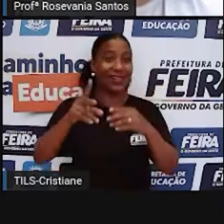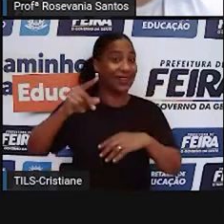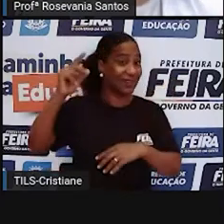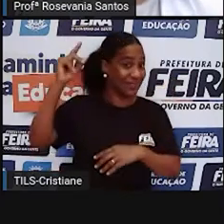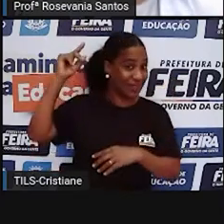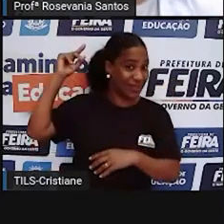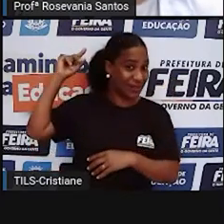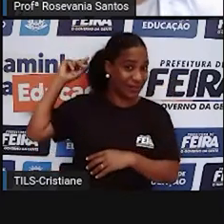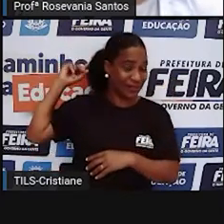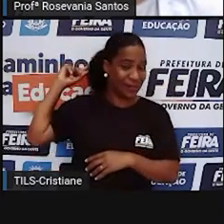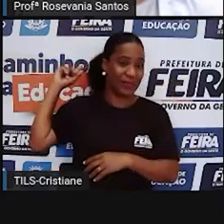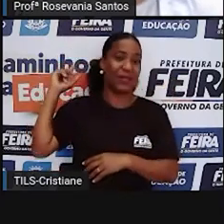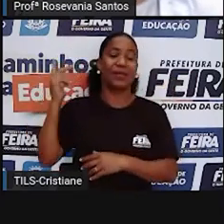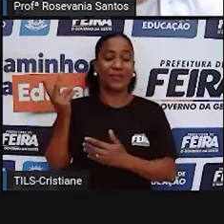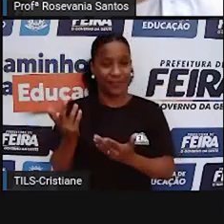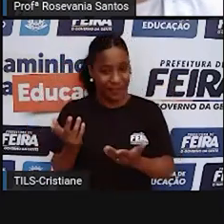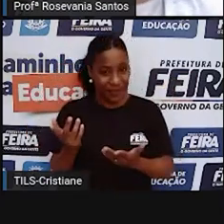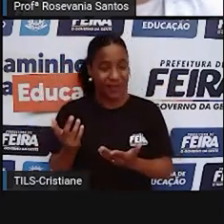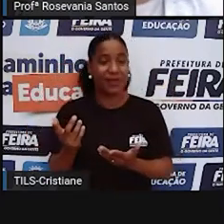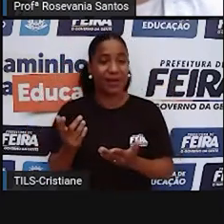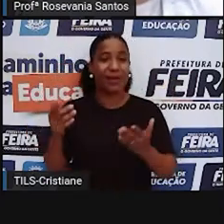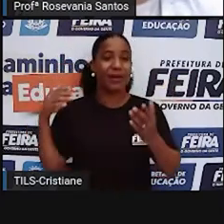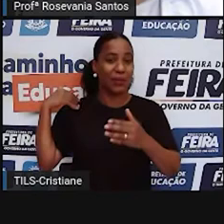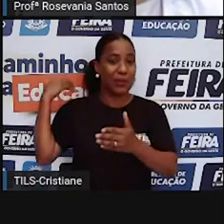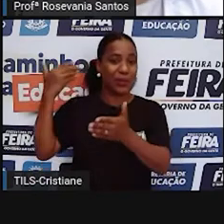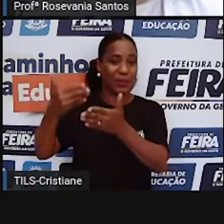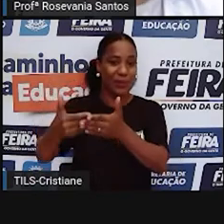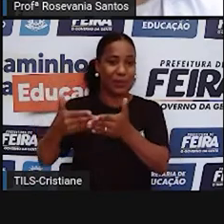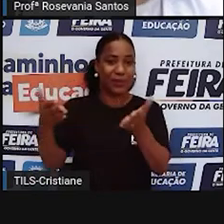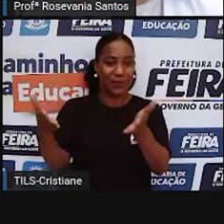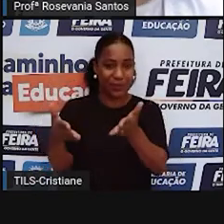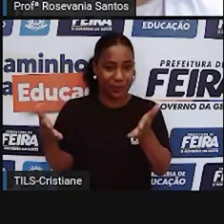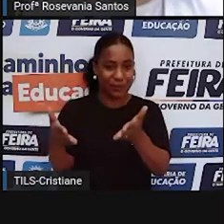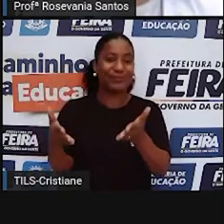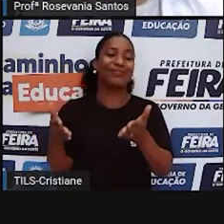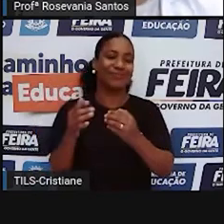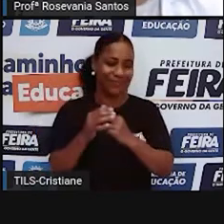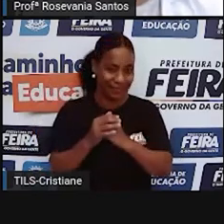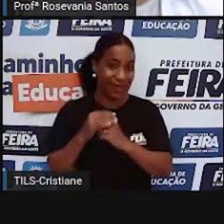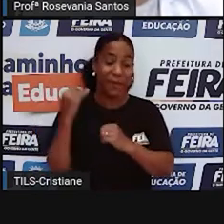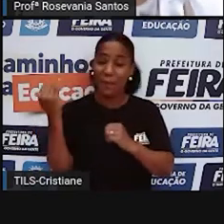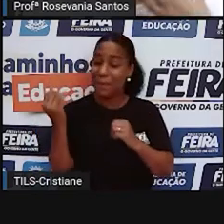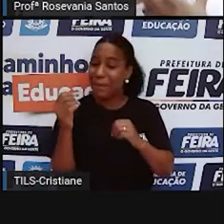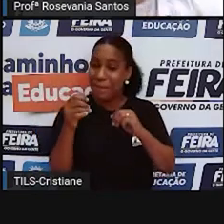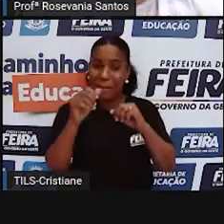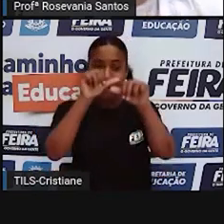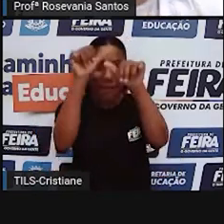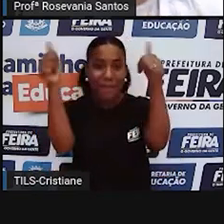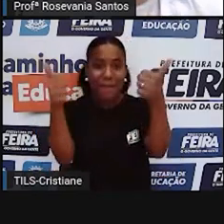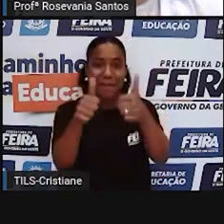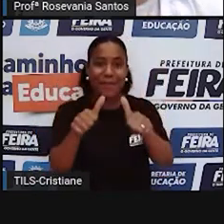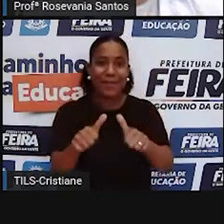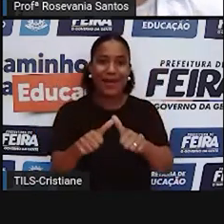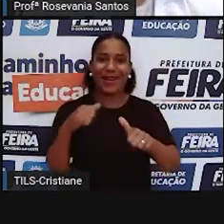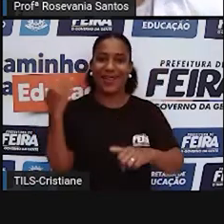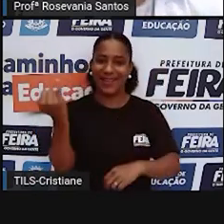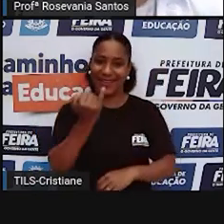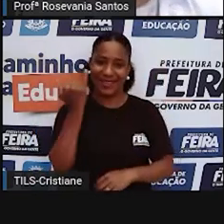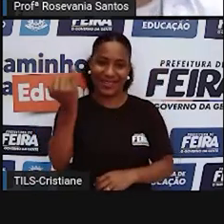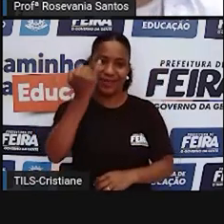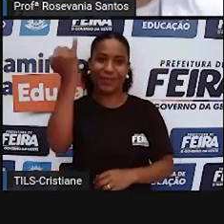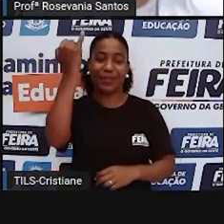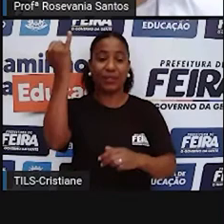mais primitivos até os povos atuais, vocês percebam que tem essa importância, né, de se mapear, de